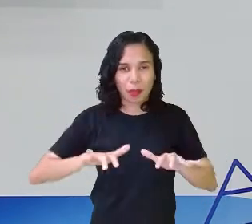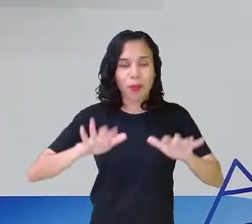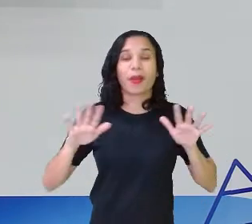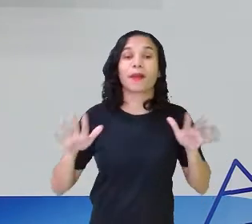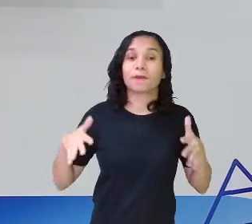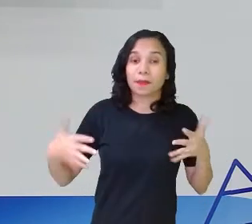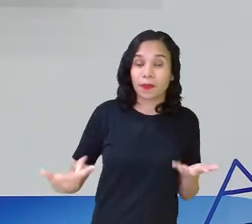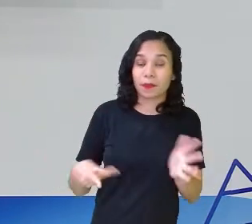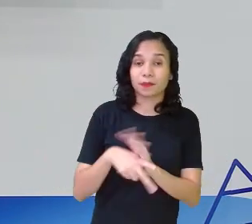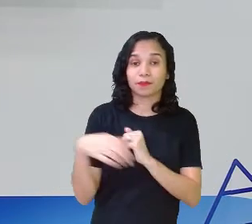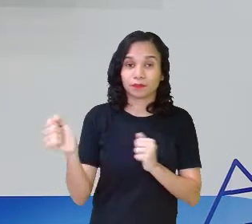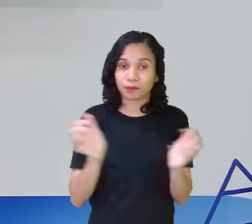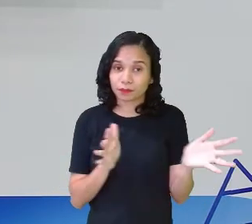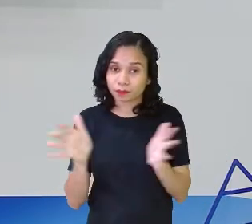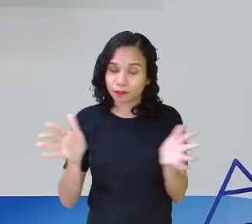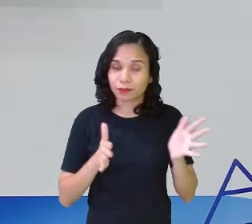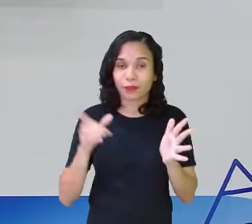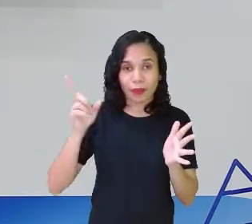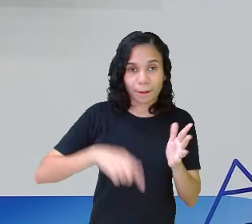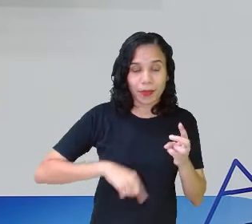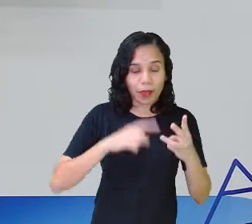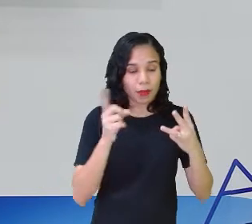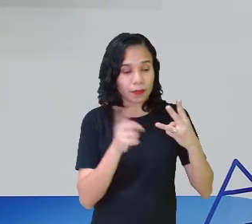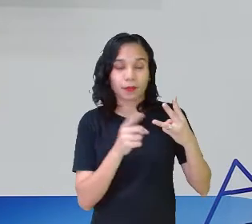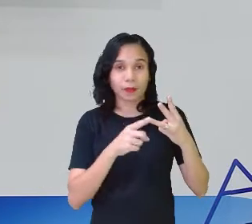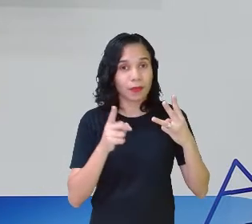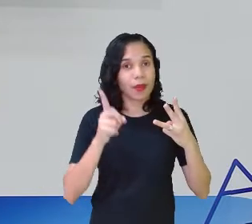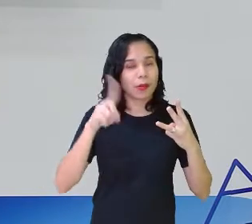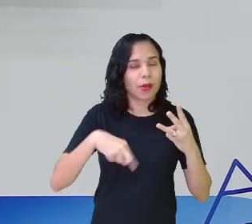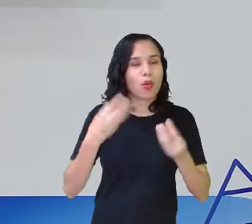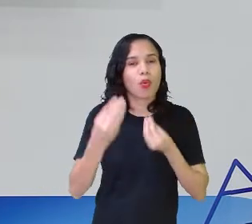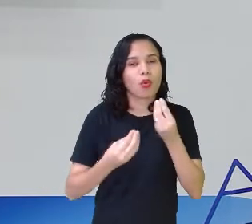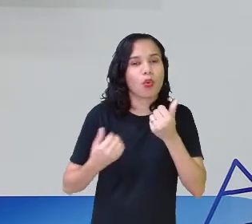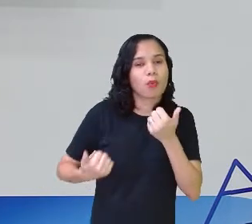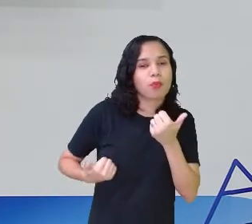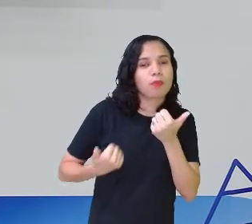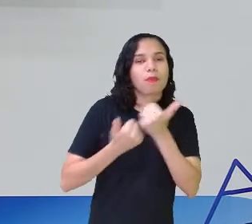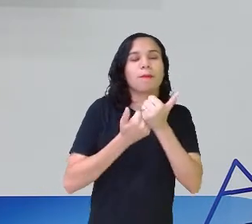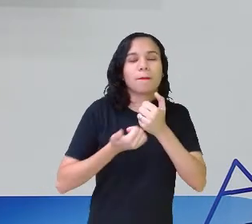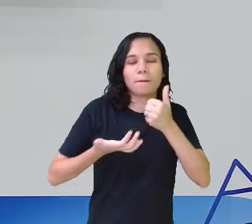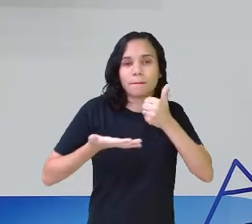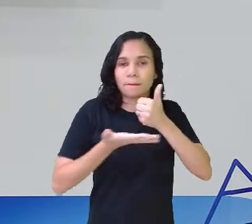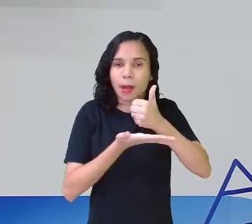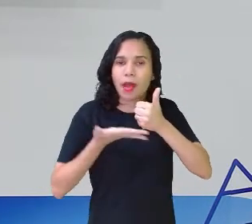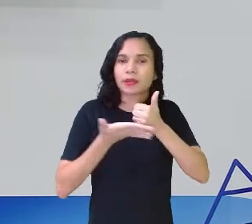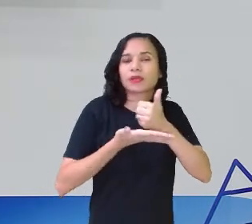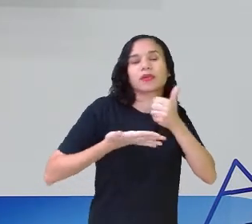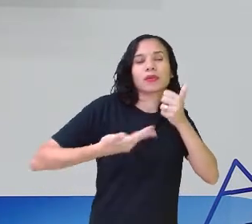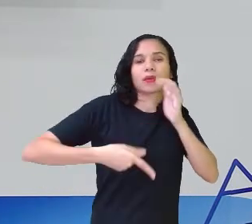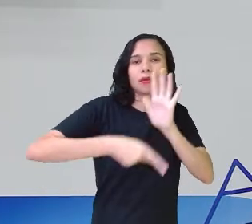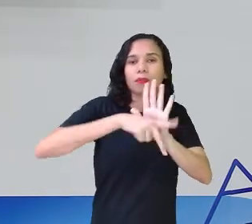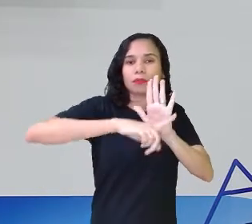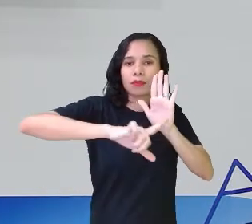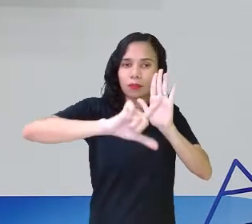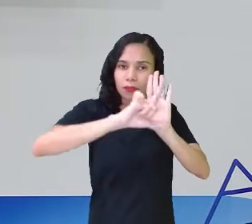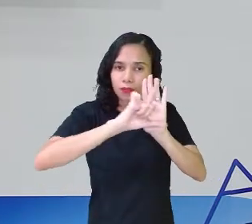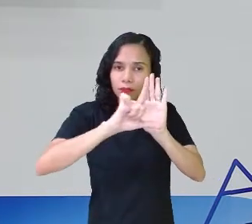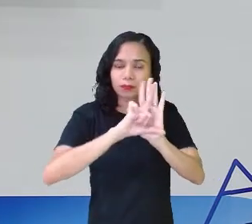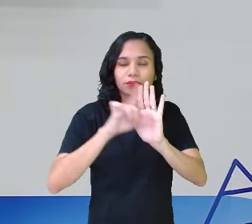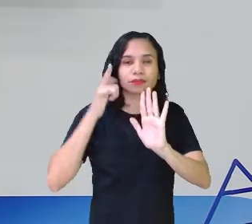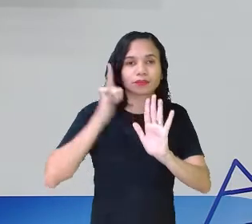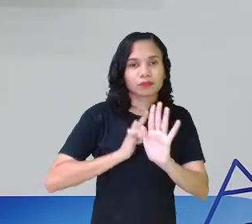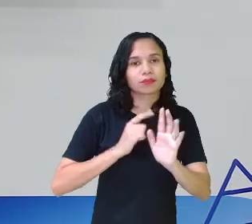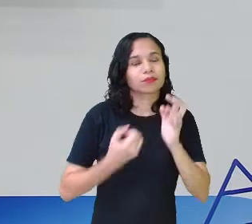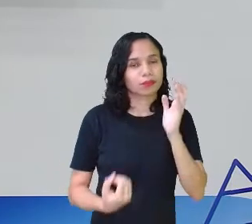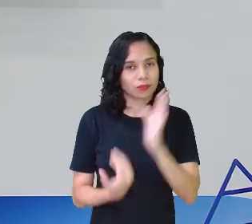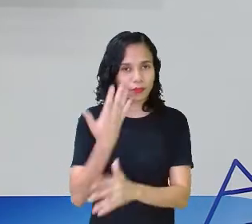a acessibilidade programática, ela traz para a gente todo o amparo legal, né, para que a gente estruture